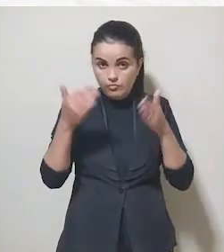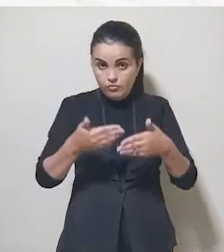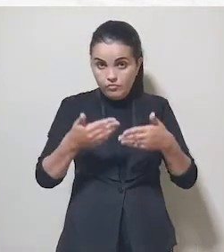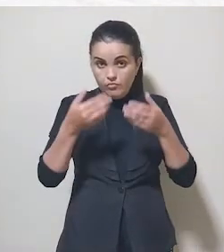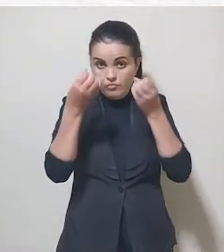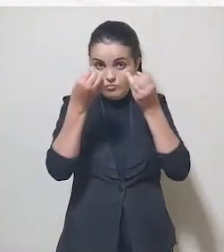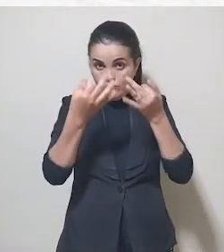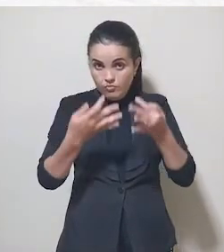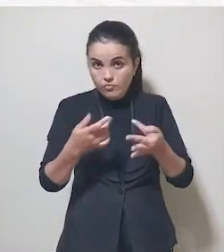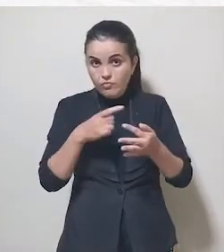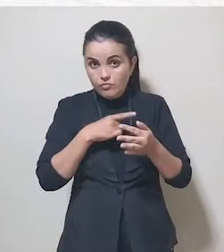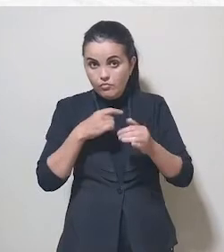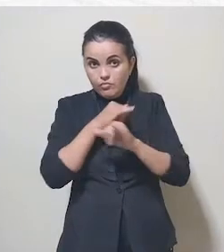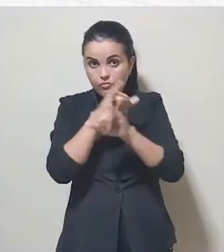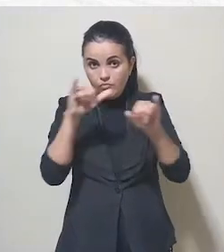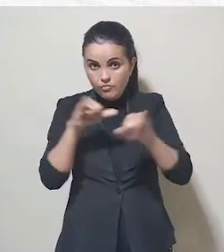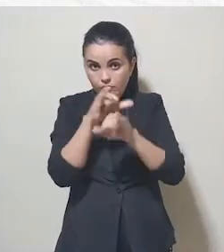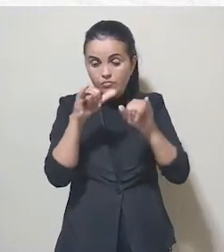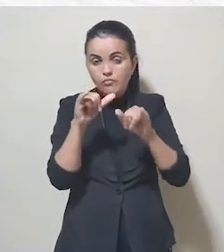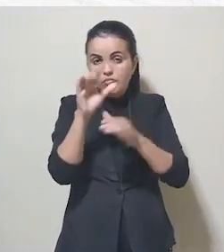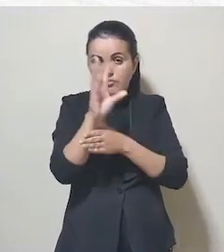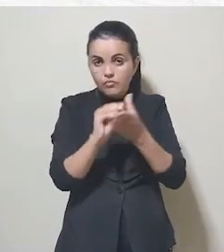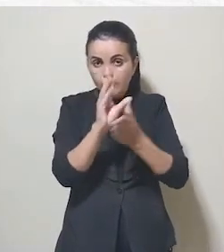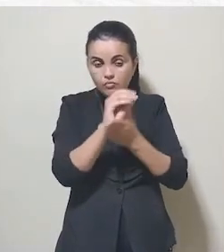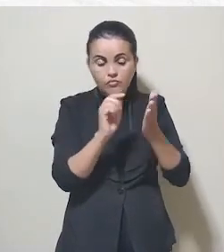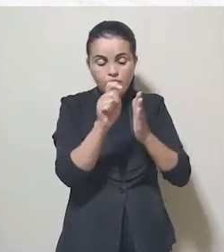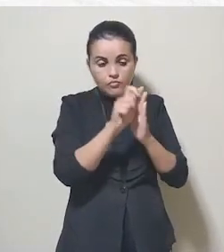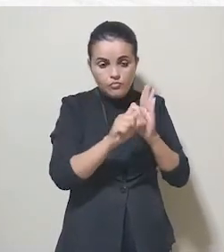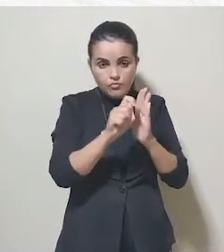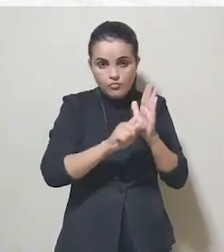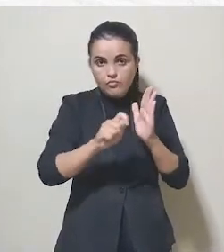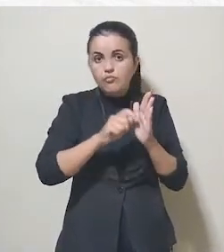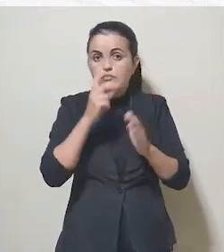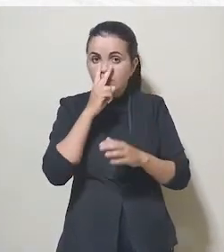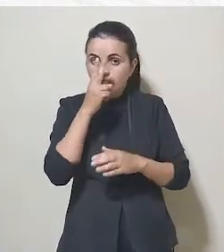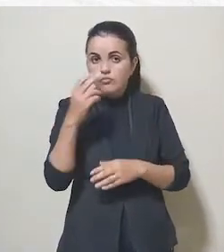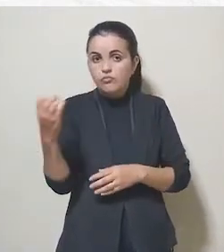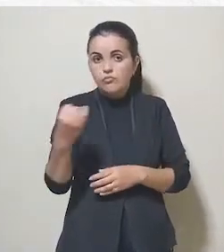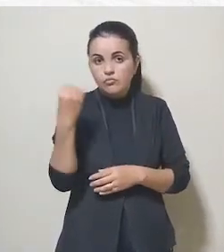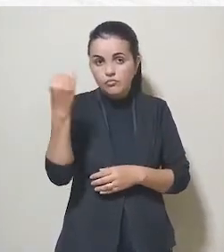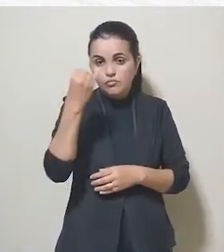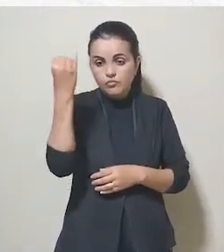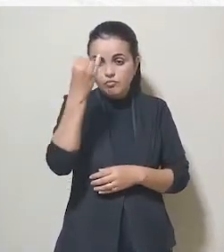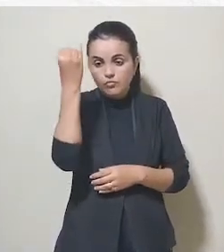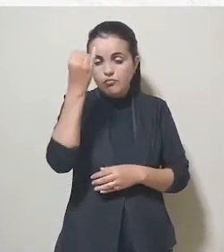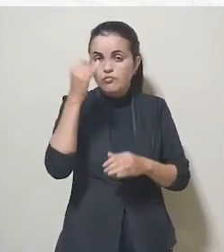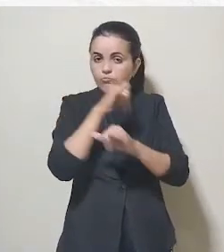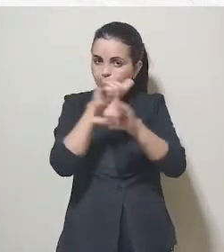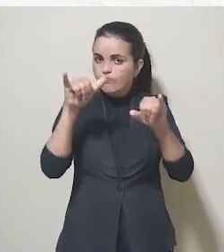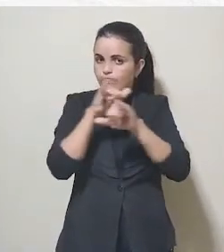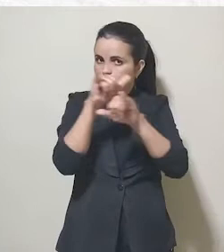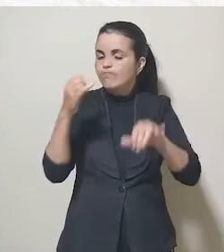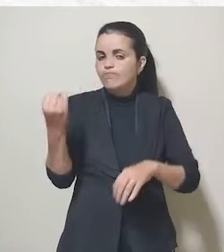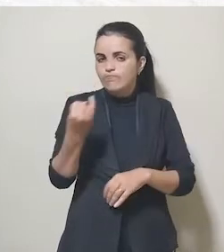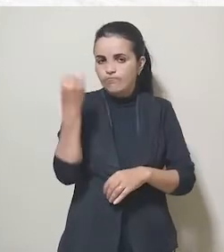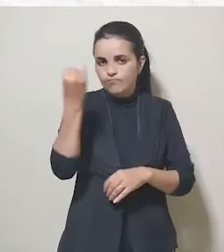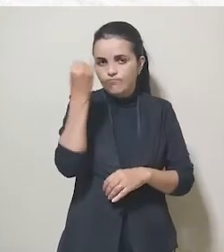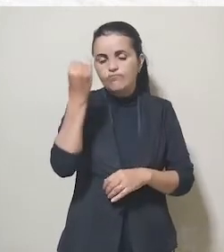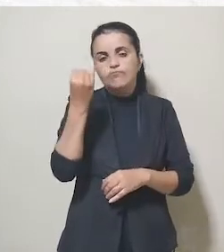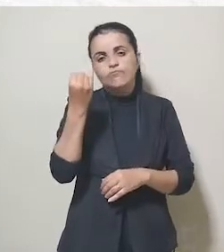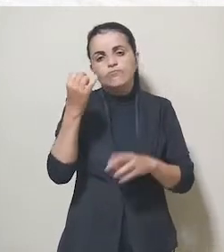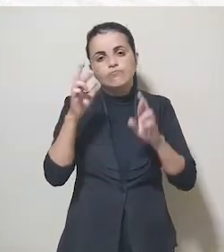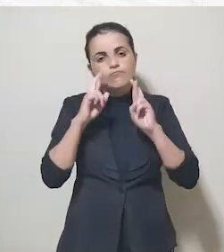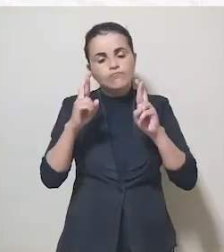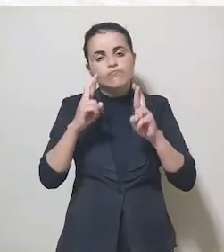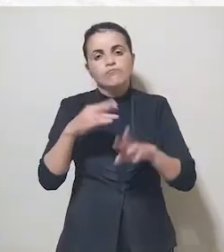específico com vocês, certo? E vocês têm algumas informações para copiar no caderno, caso eu ache interessante, mas são informações bem úteis, então